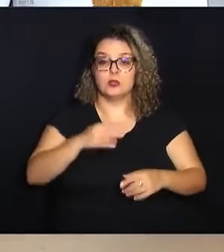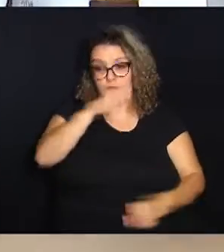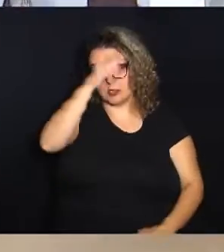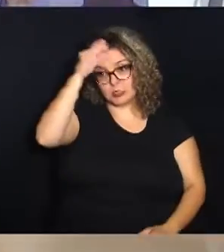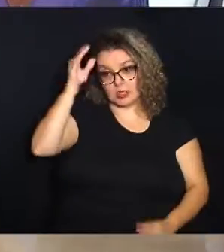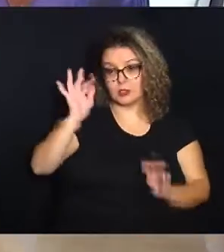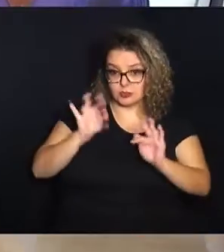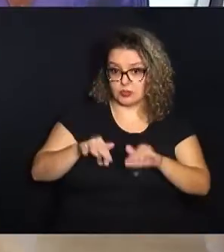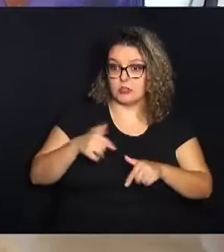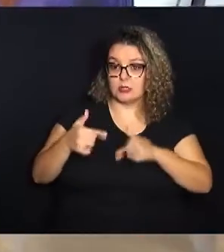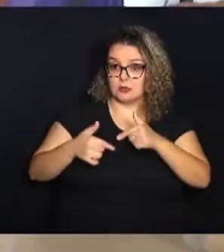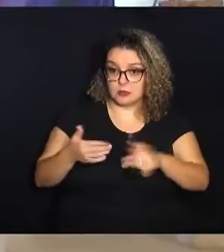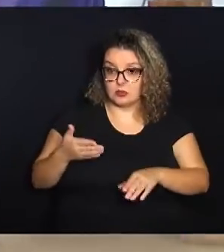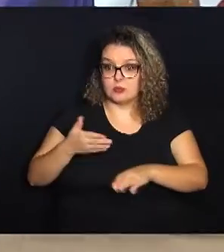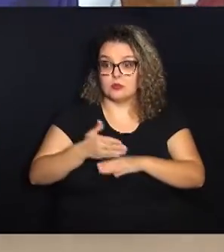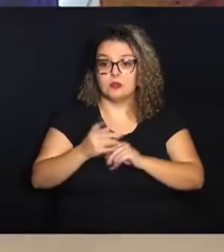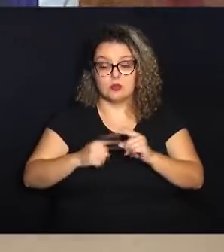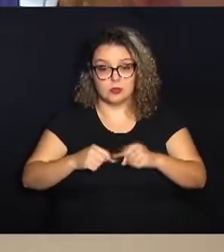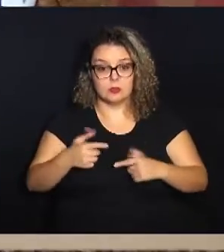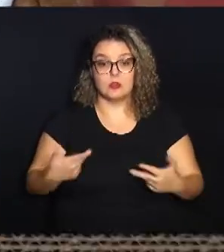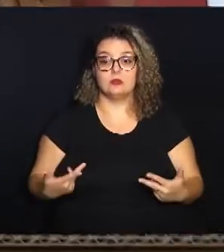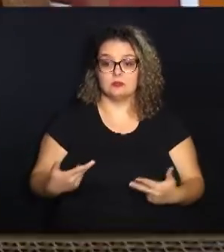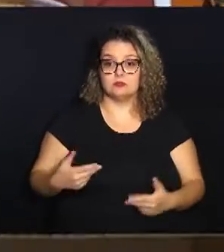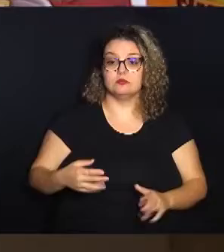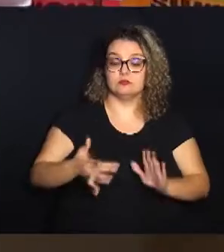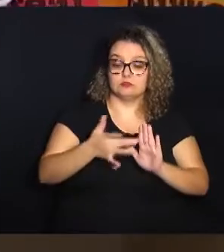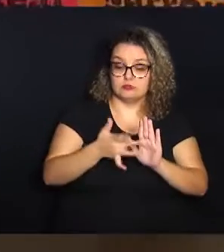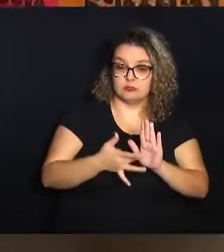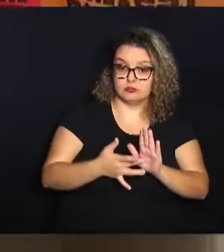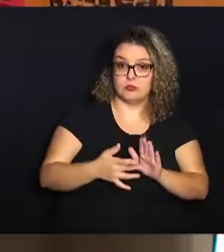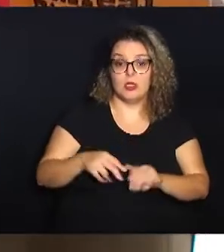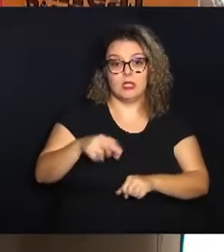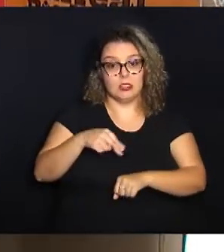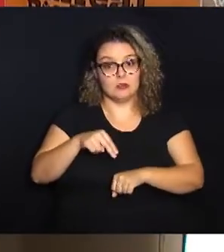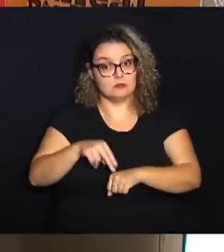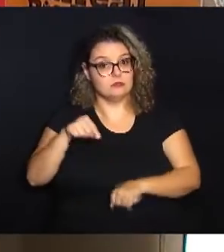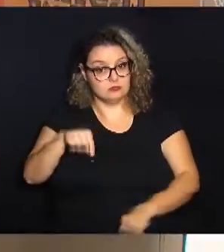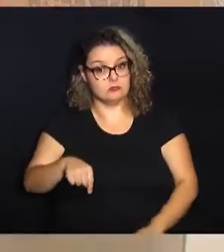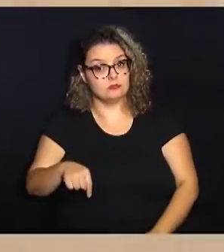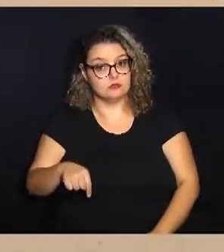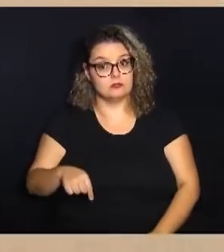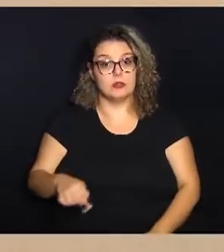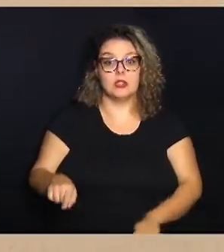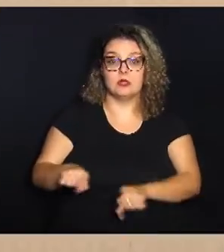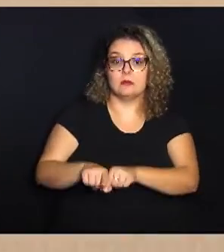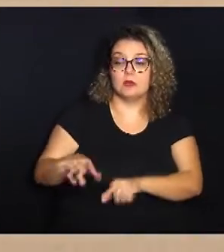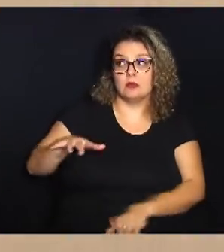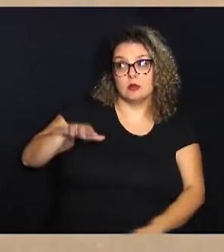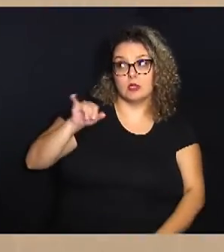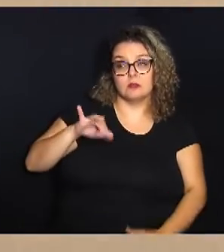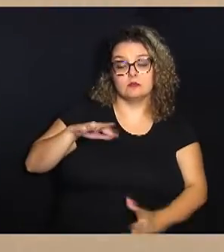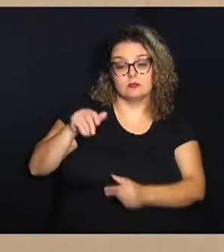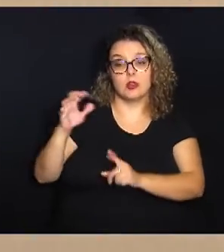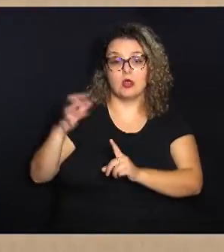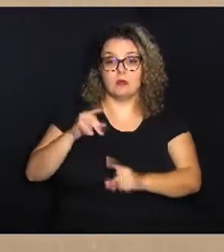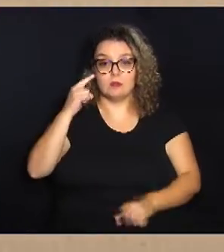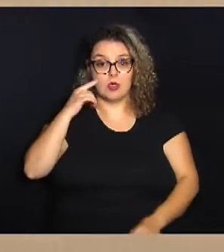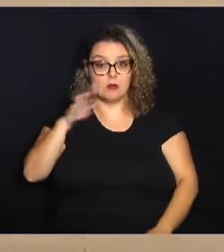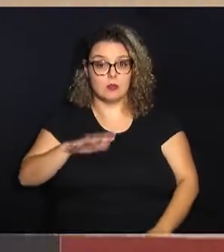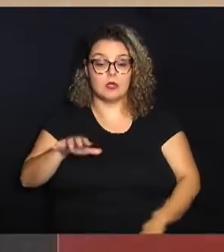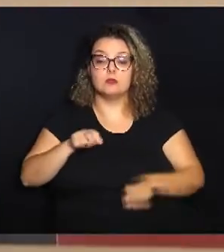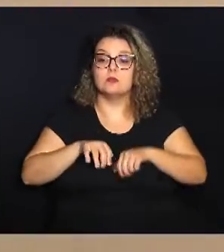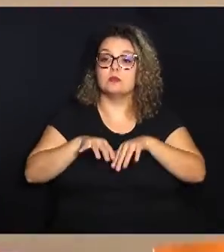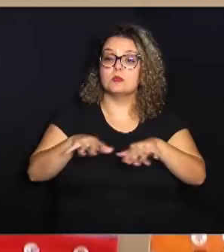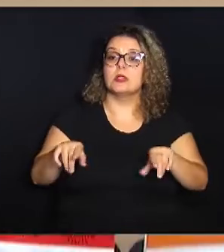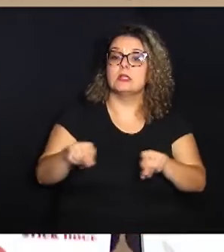para a entrada dos produtos com ingredientes nativos brasileiros no mercado internacional, a ideia aqui é ampliar também